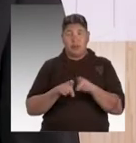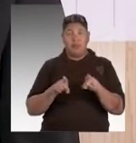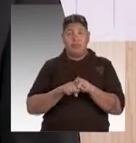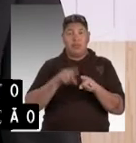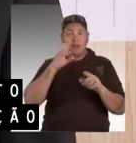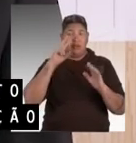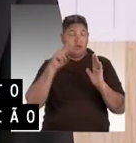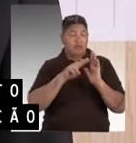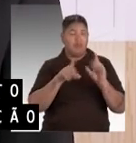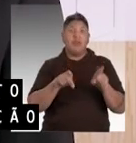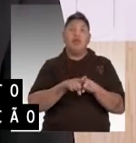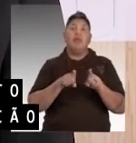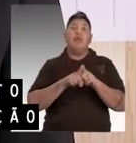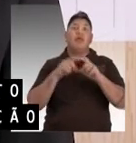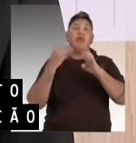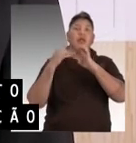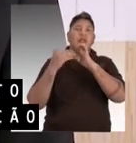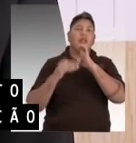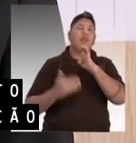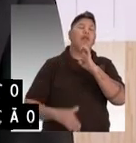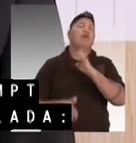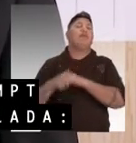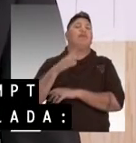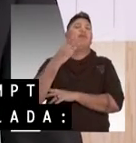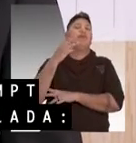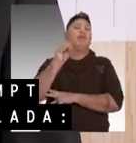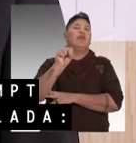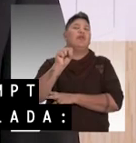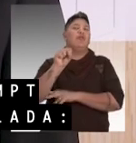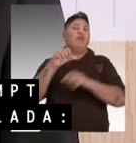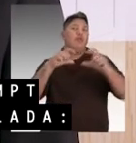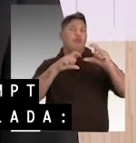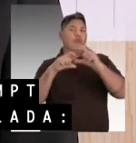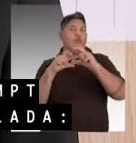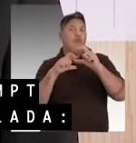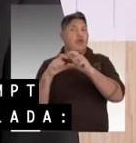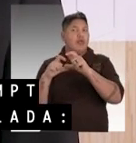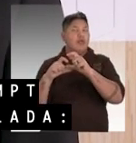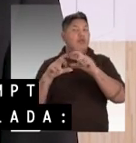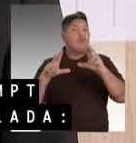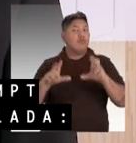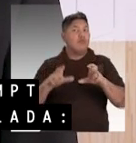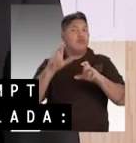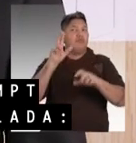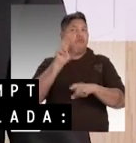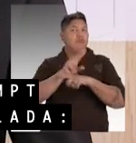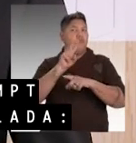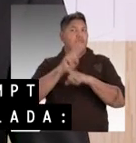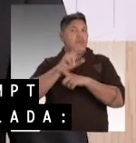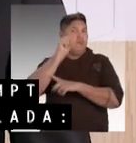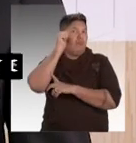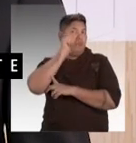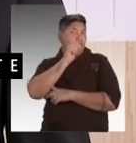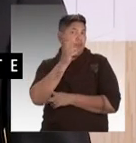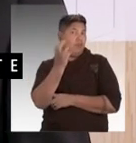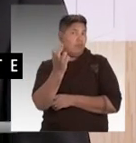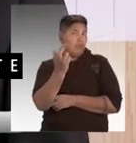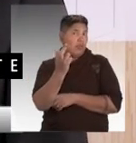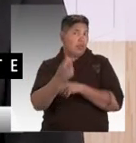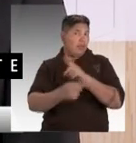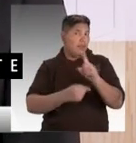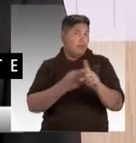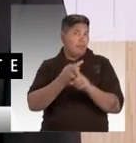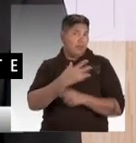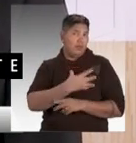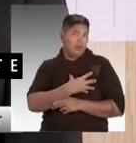Também está previsto o lançamento da edição número 38 da série MPT em quadrinhos, intitulada Proteção à Gestante